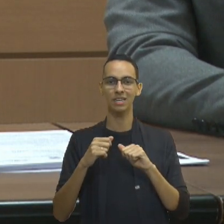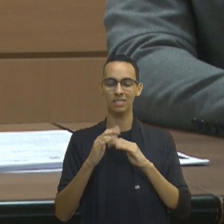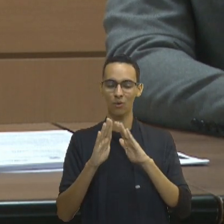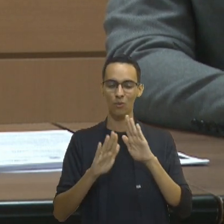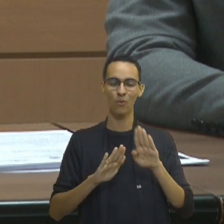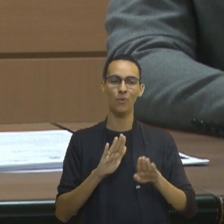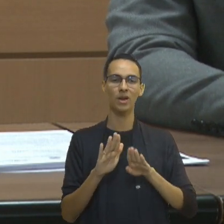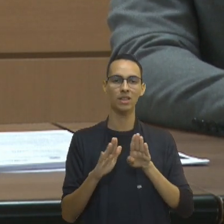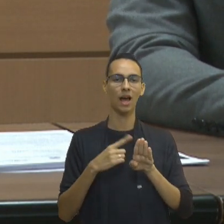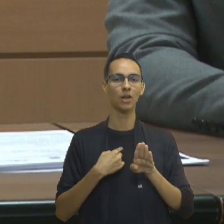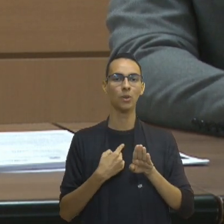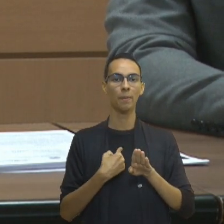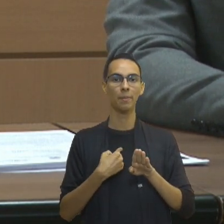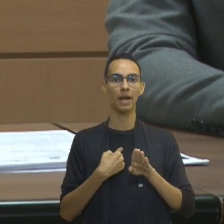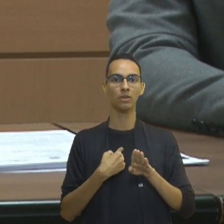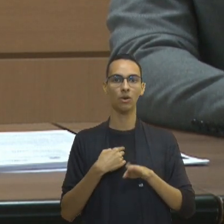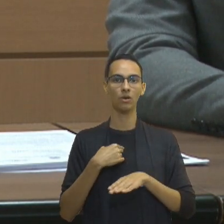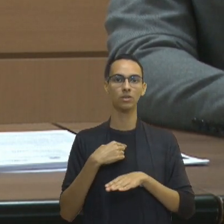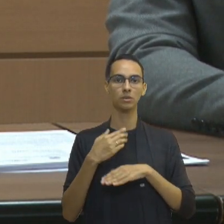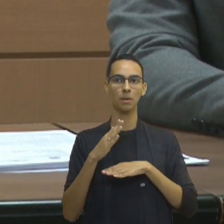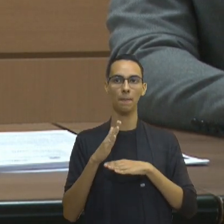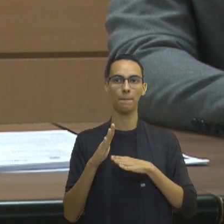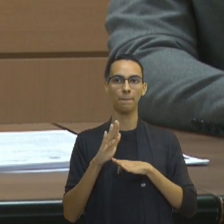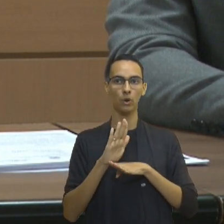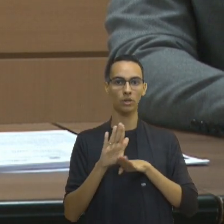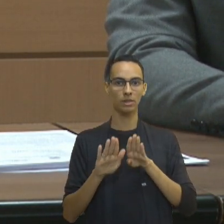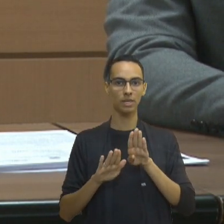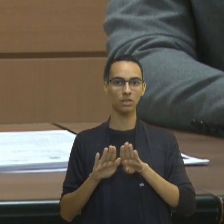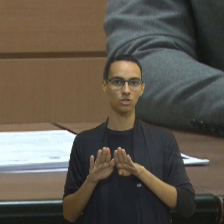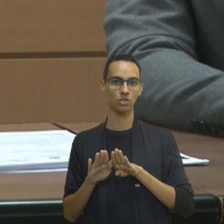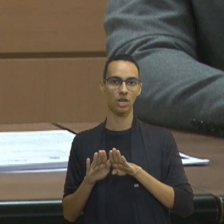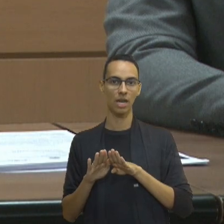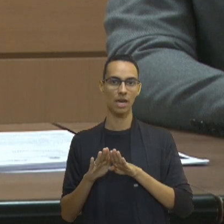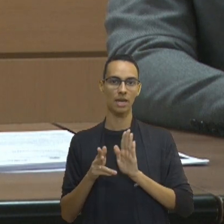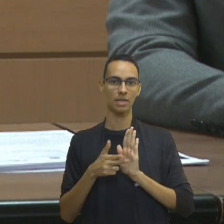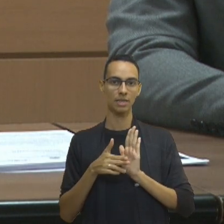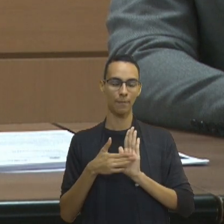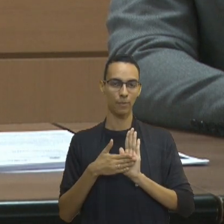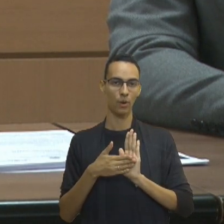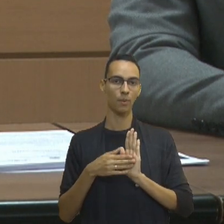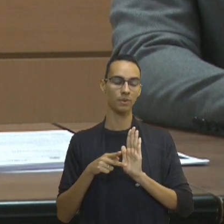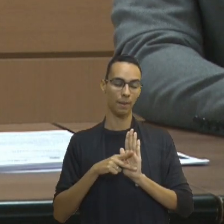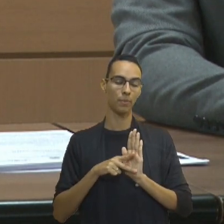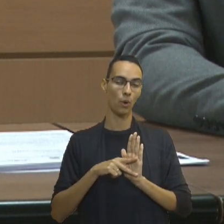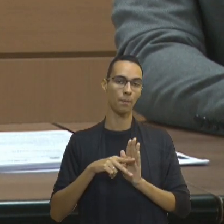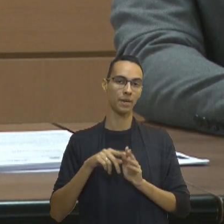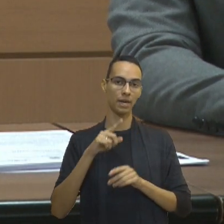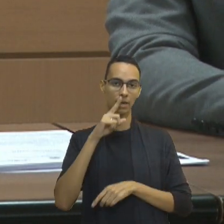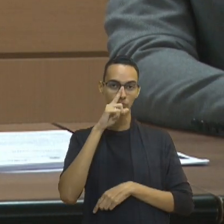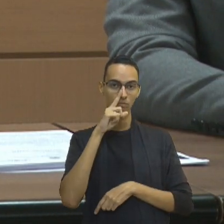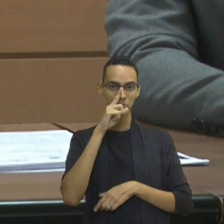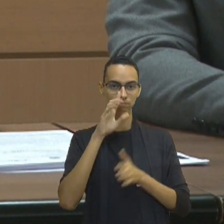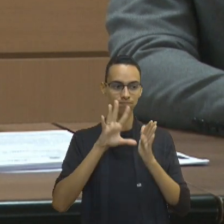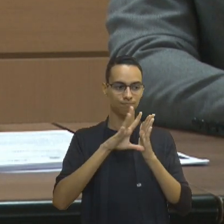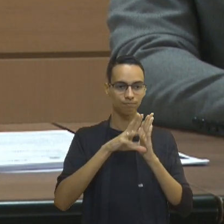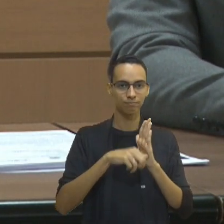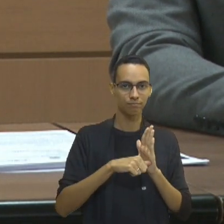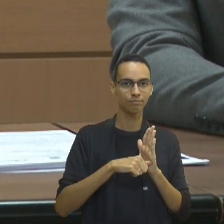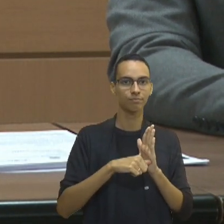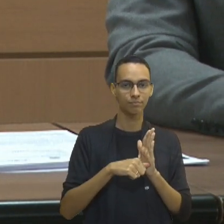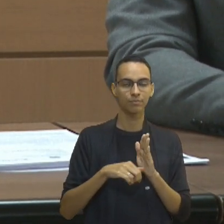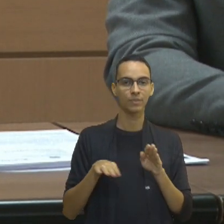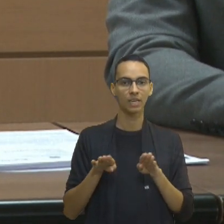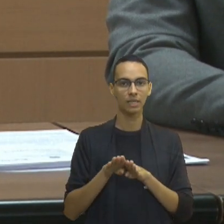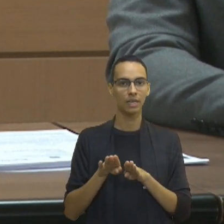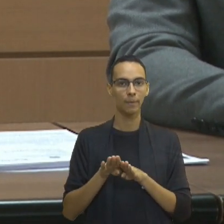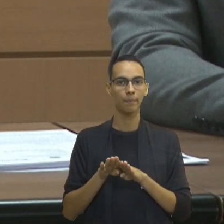se proteja da própria criminalidade. Então, espero que vocês compreendam, né, o fato de, em nenhum